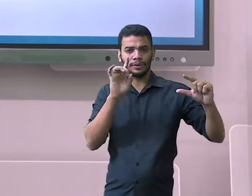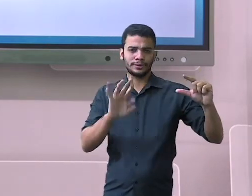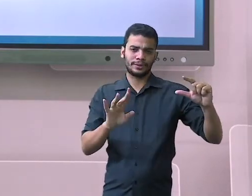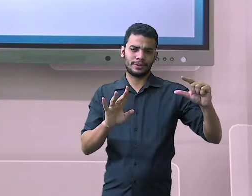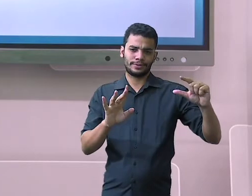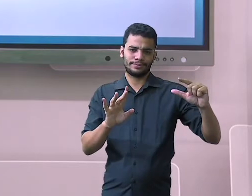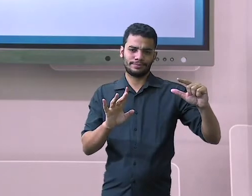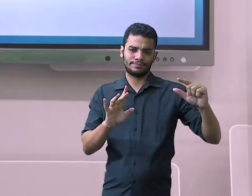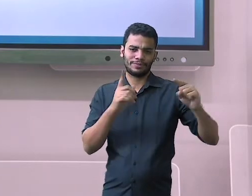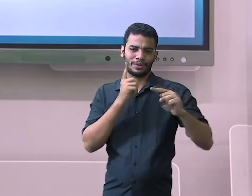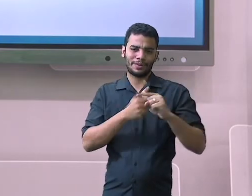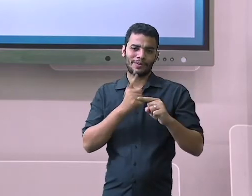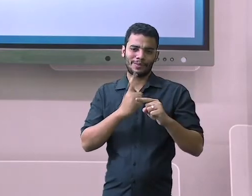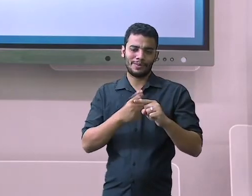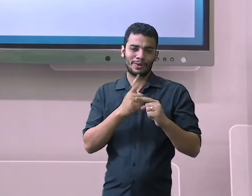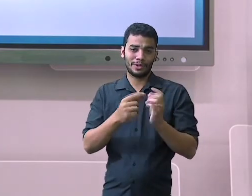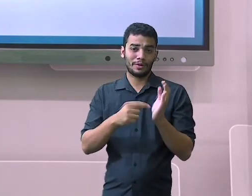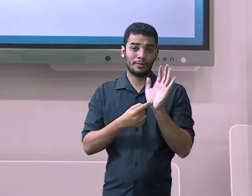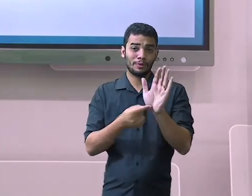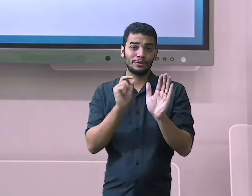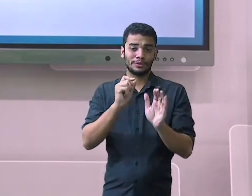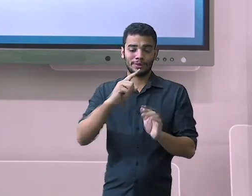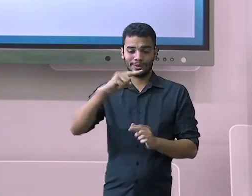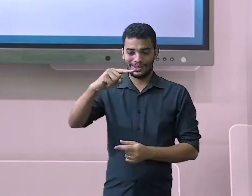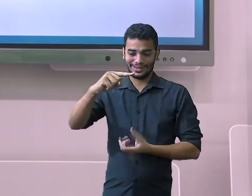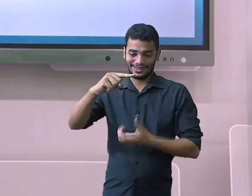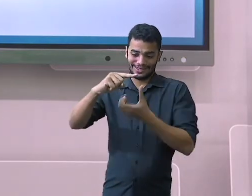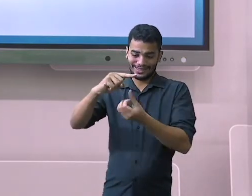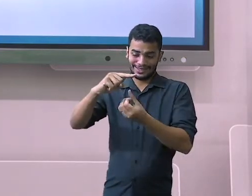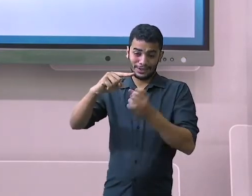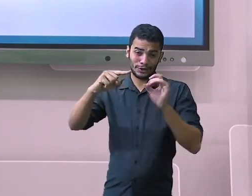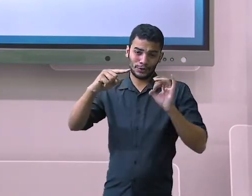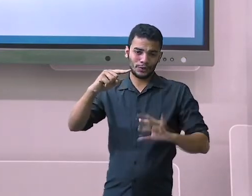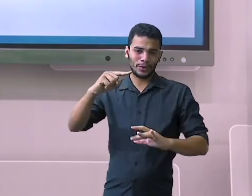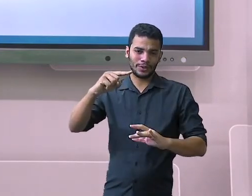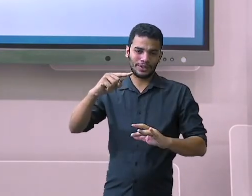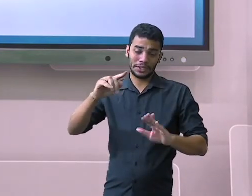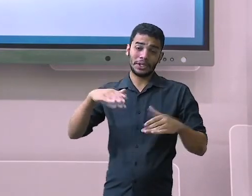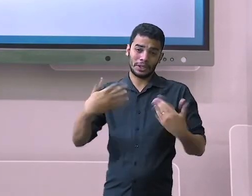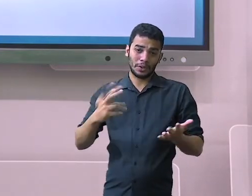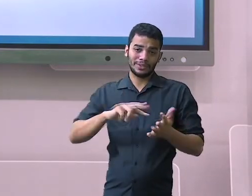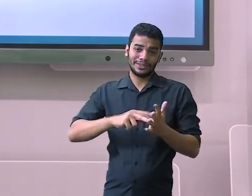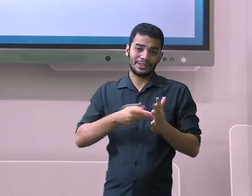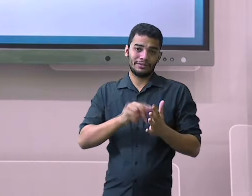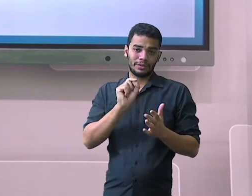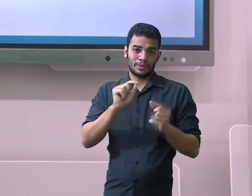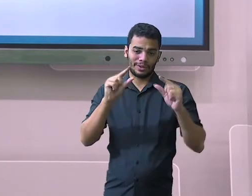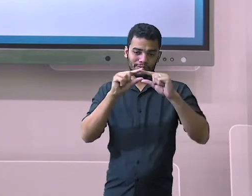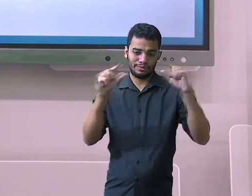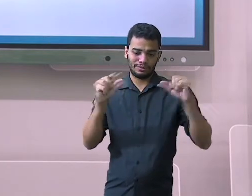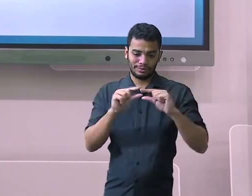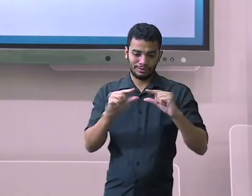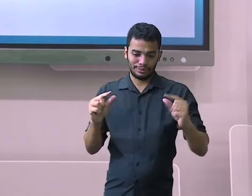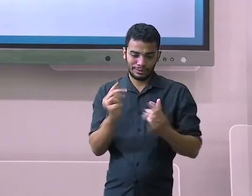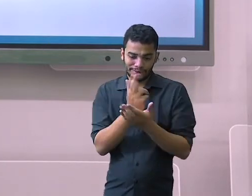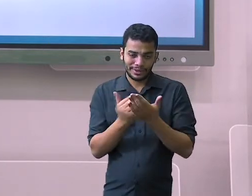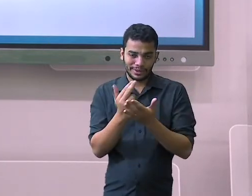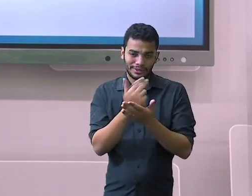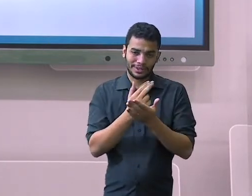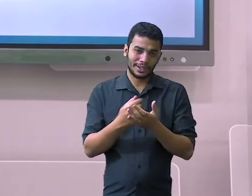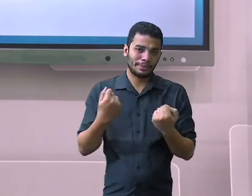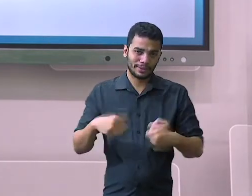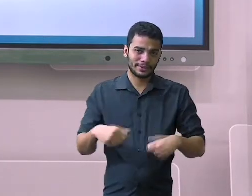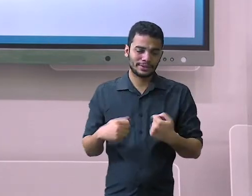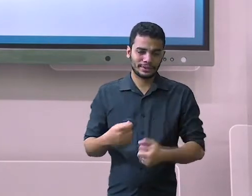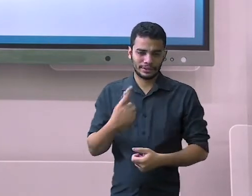ter 6 partes, ok? Então, olha, eu fiz 2 figuras, colori um todo e na